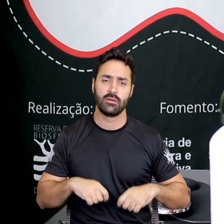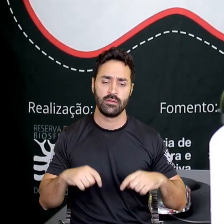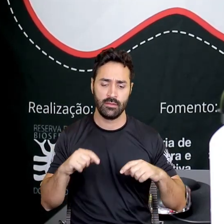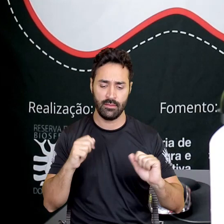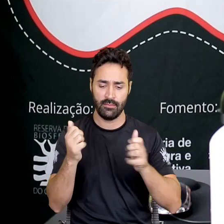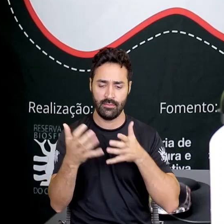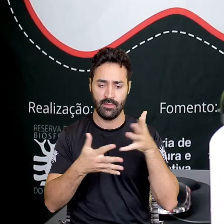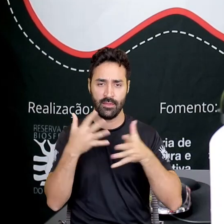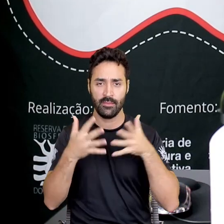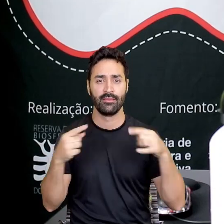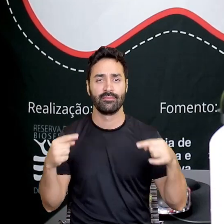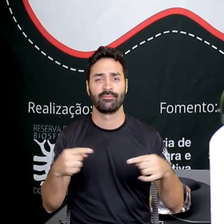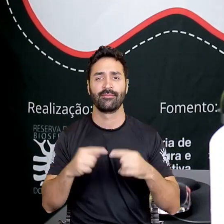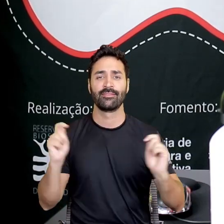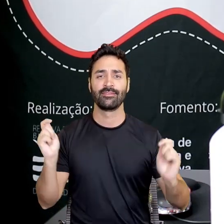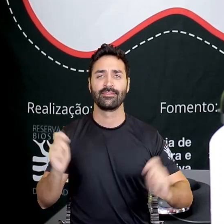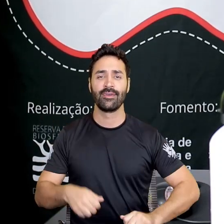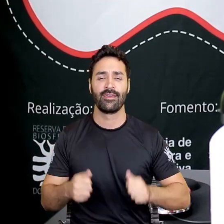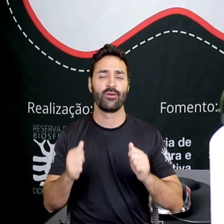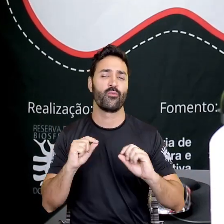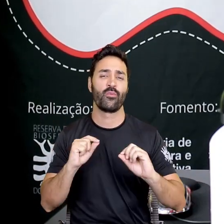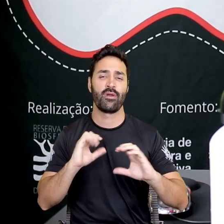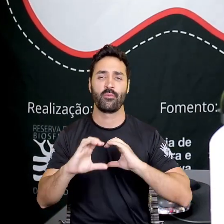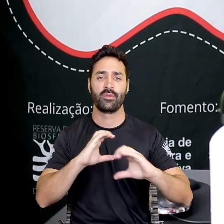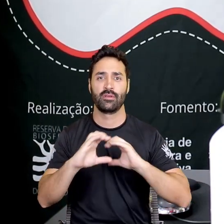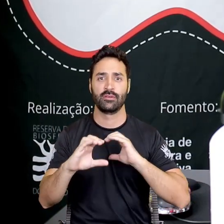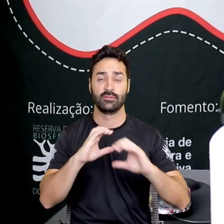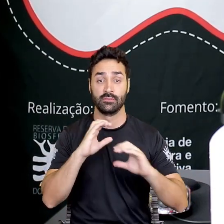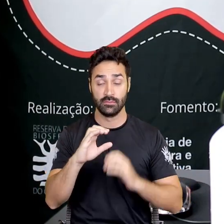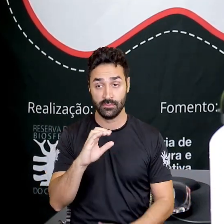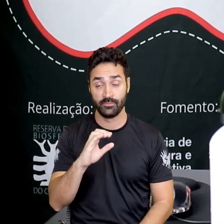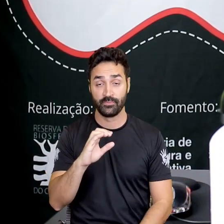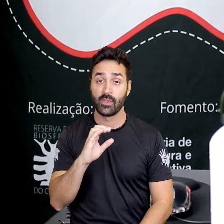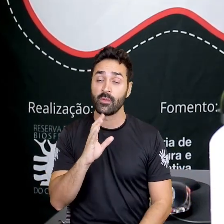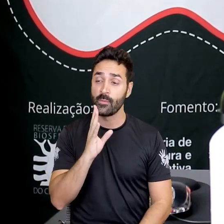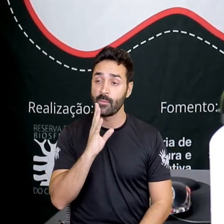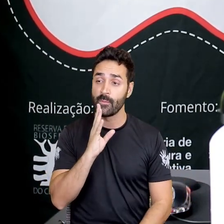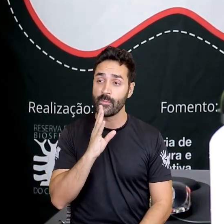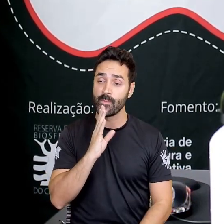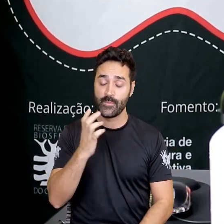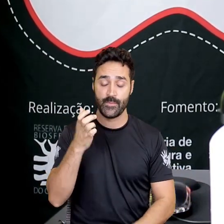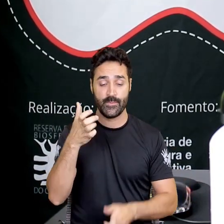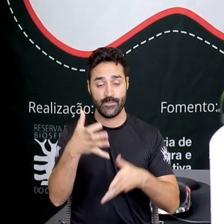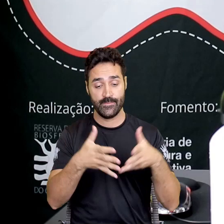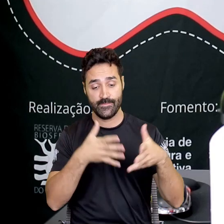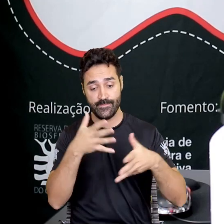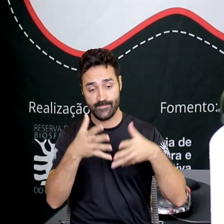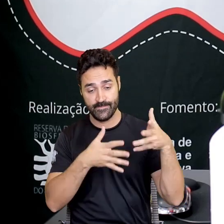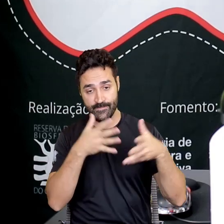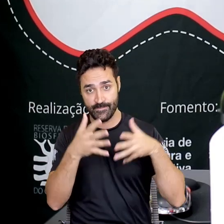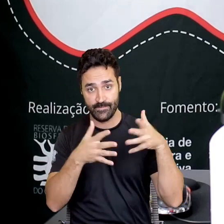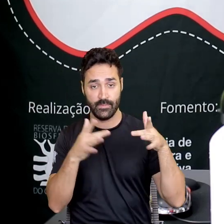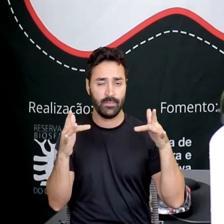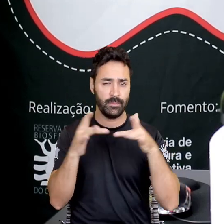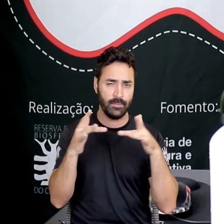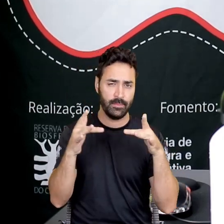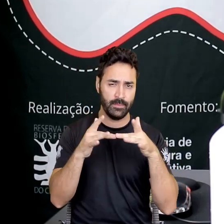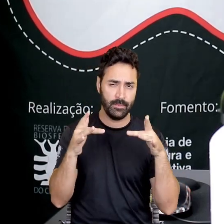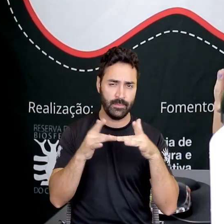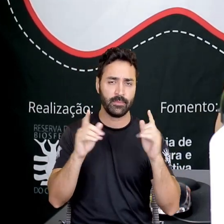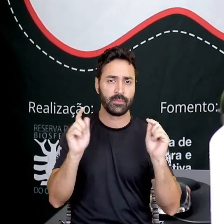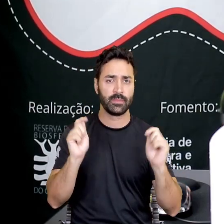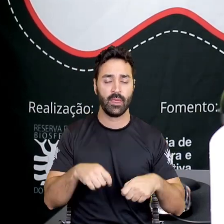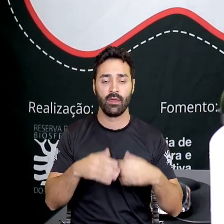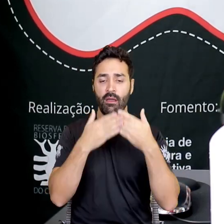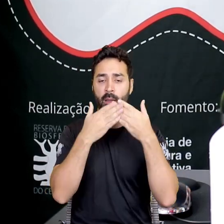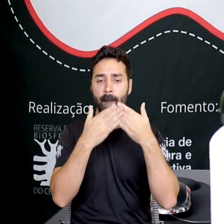comunicação. Conhecer a língua de sinais, entrar em contato com a língua de sinais, vai fazer com que a gente amplie